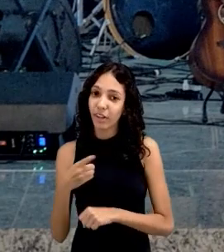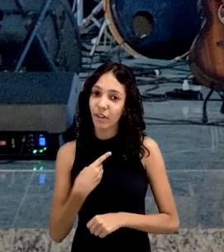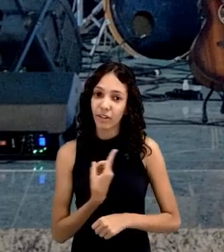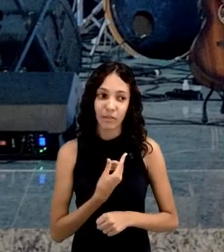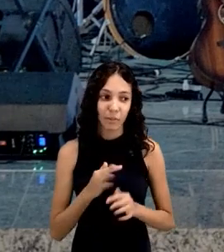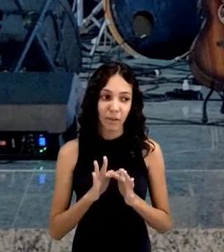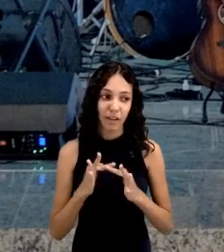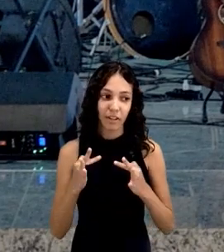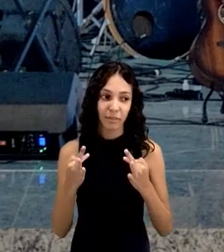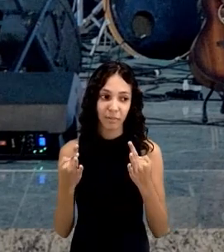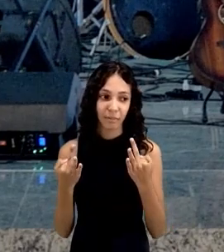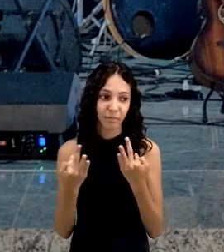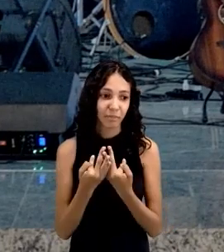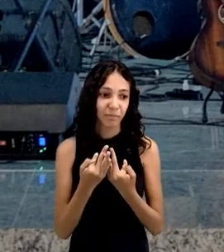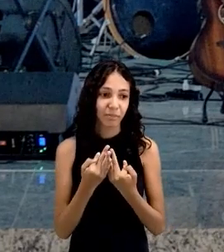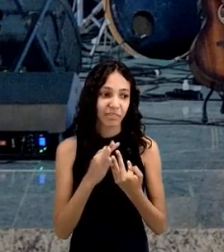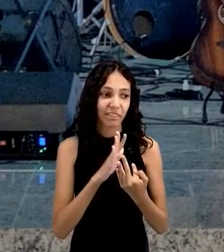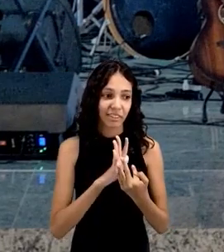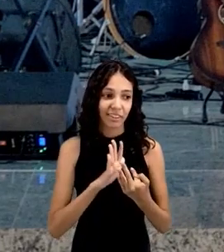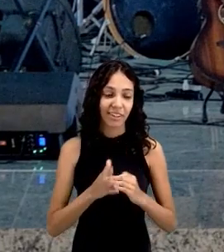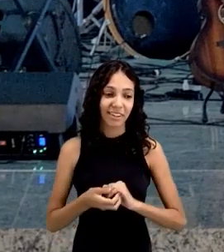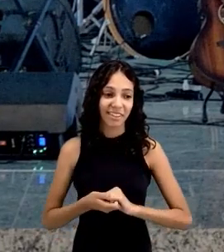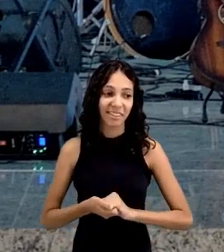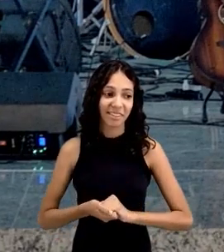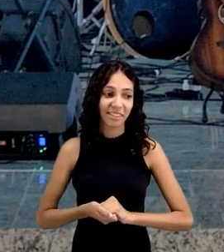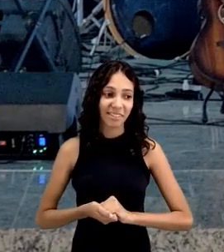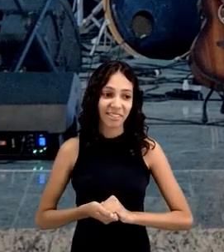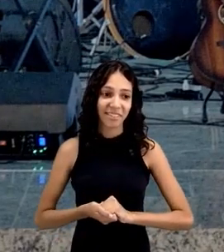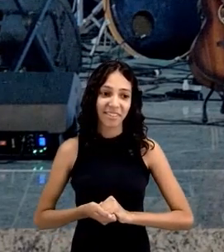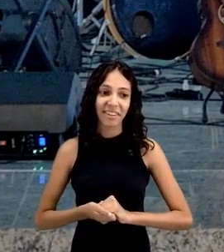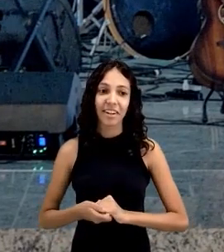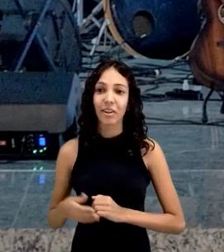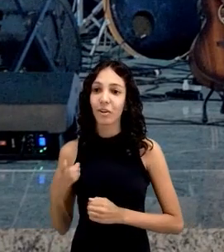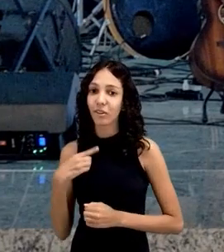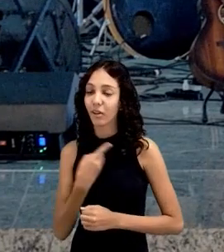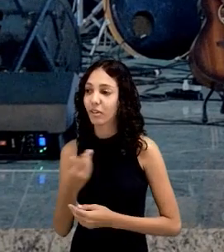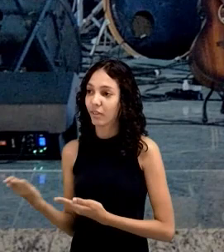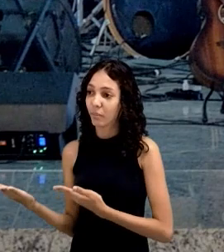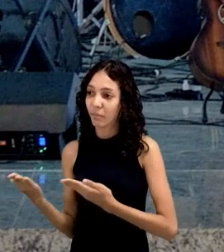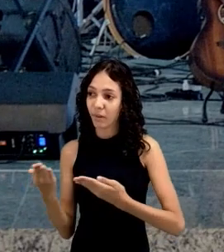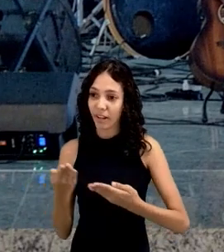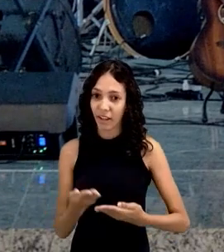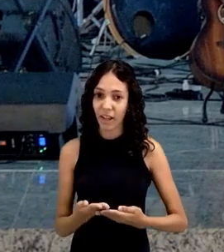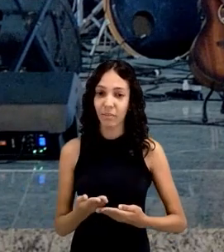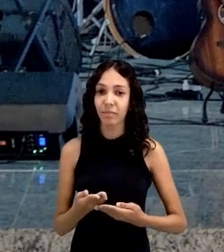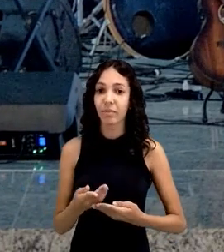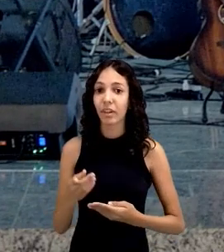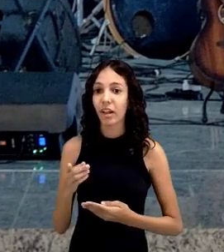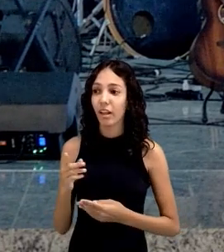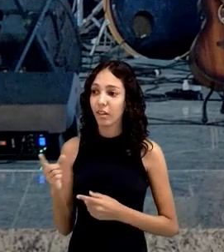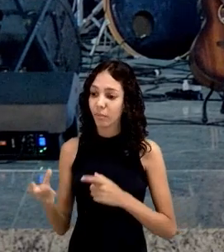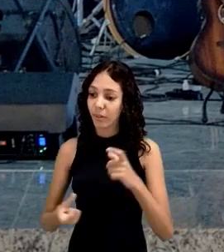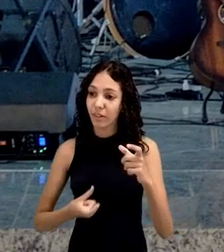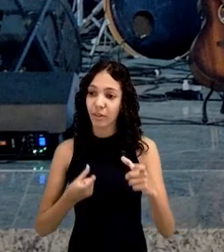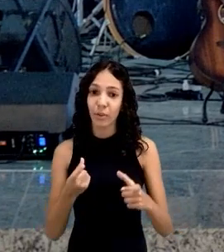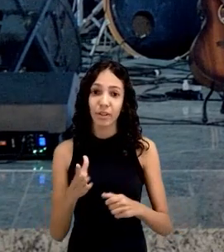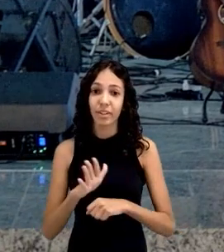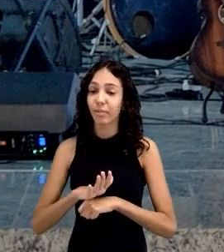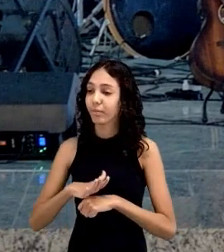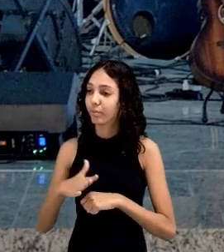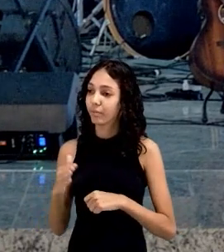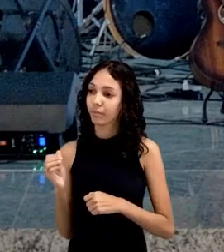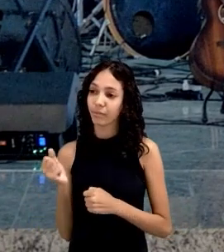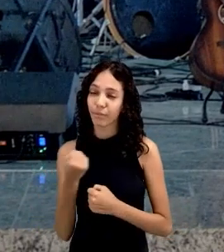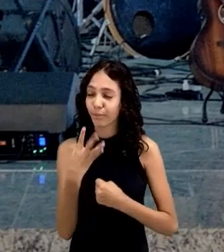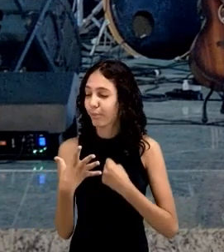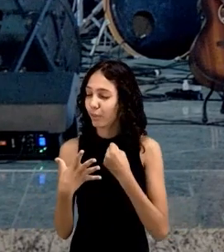vem para cá, a gente é sempre muito bem tratado, bem cuidado. A gente revê amigos, a gente coloca papo em dia, a gente brinca, a gente ri. Então é sempre